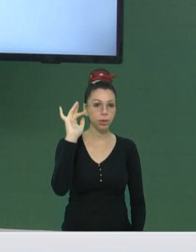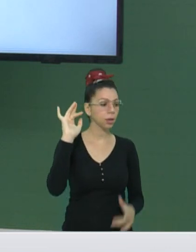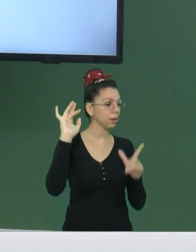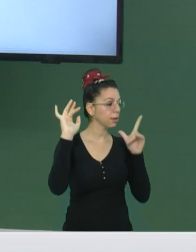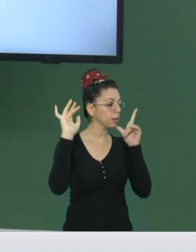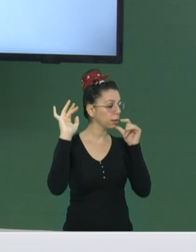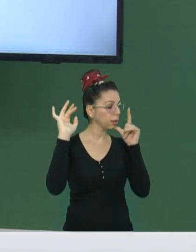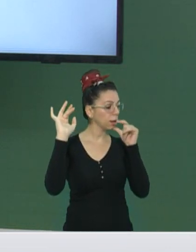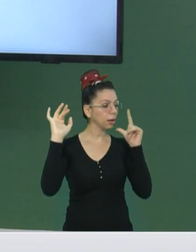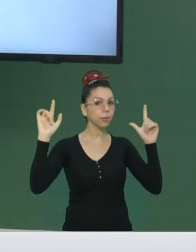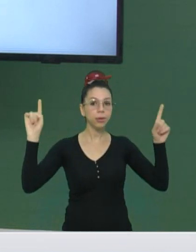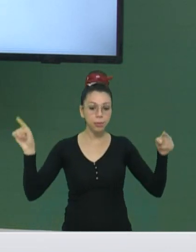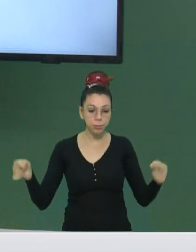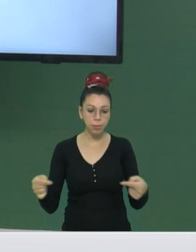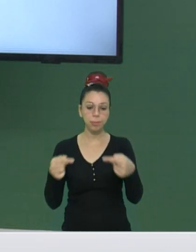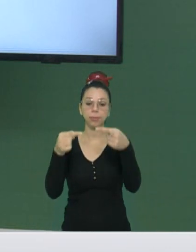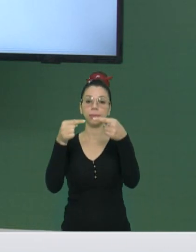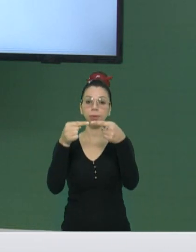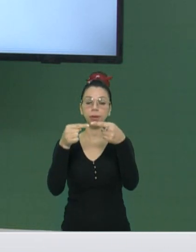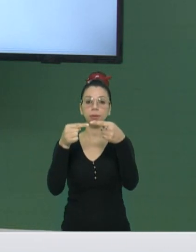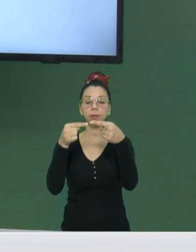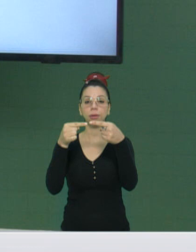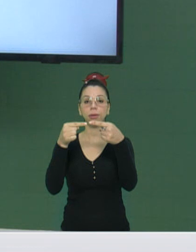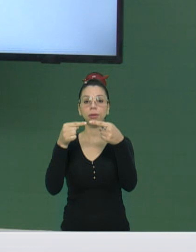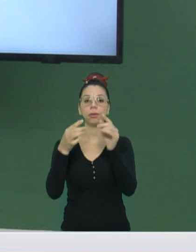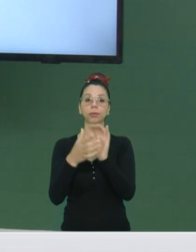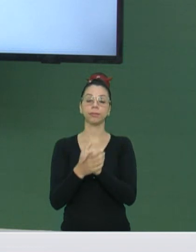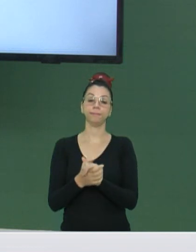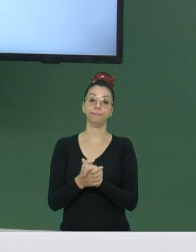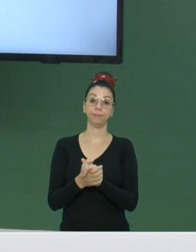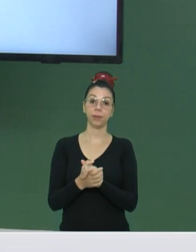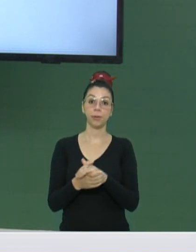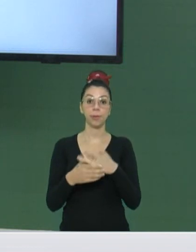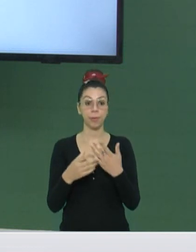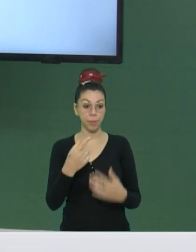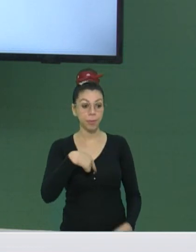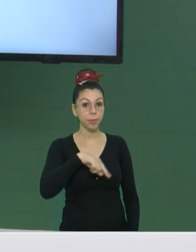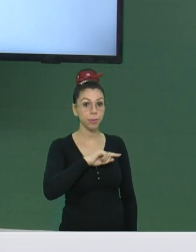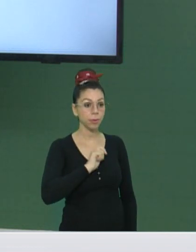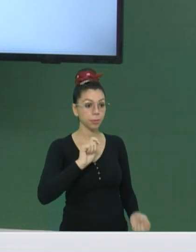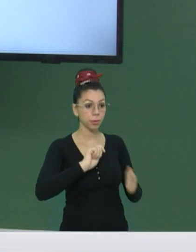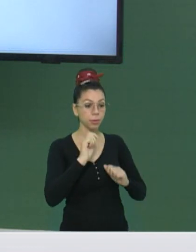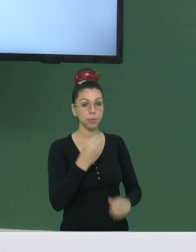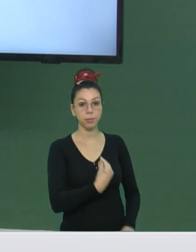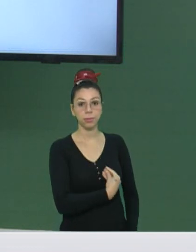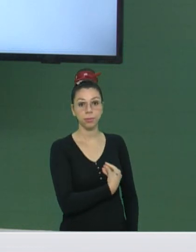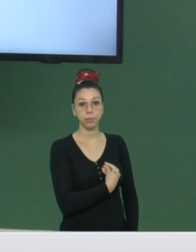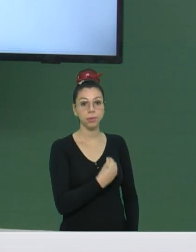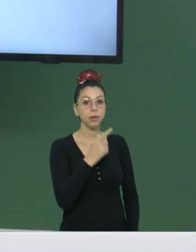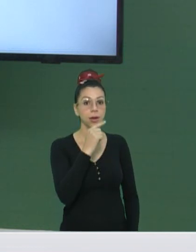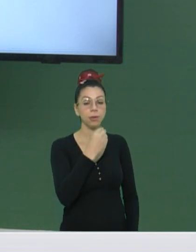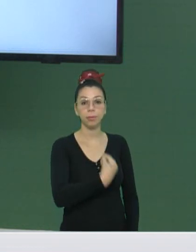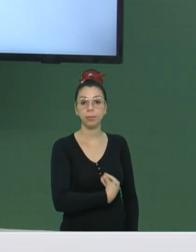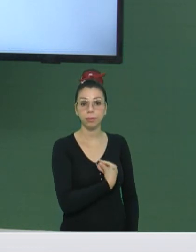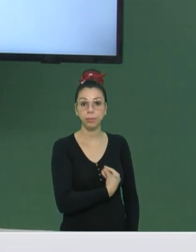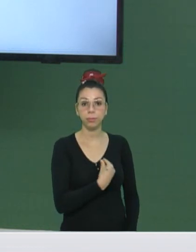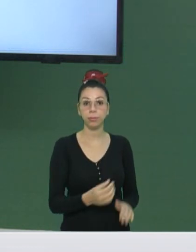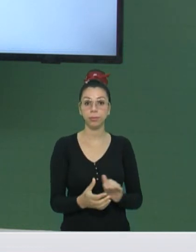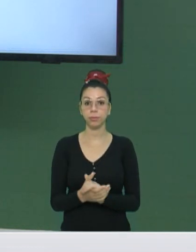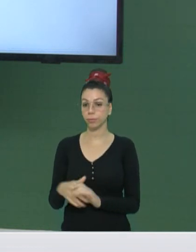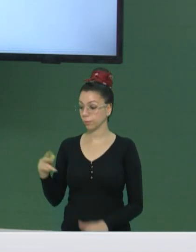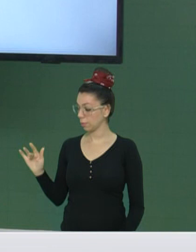de água para viver, né? E a dengue precisa de água para viver. E temos alguma coisa em comum. Nós